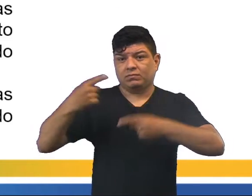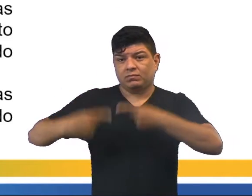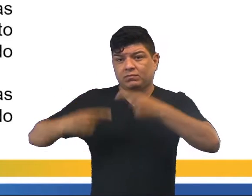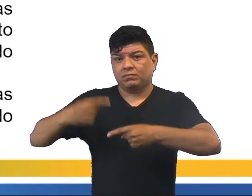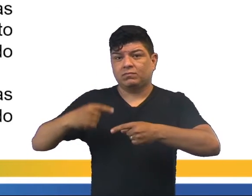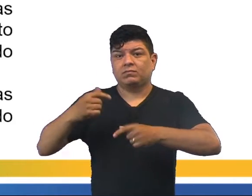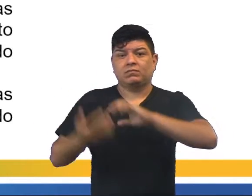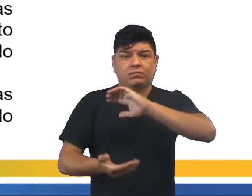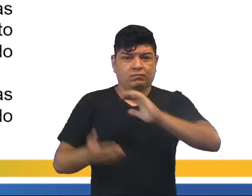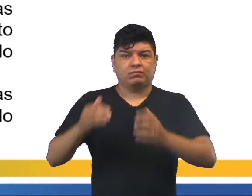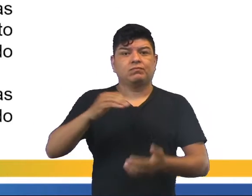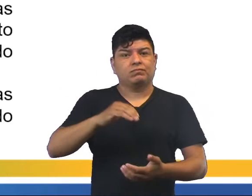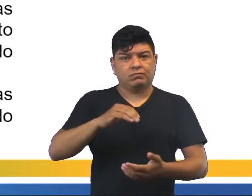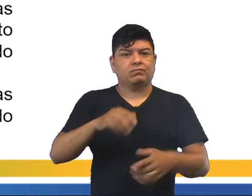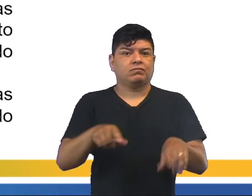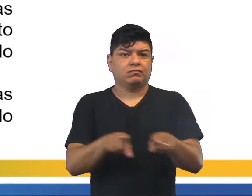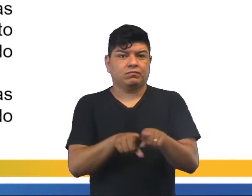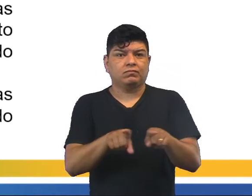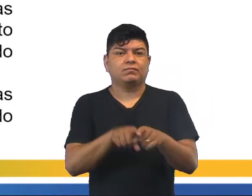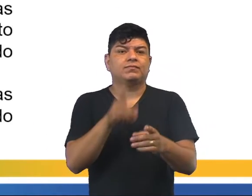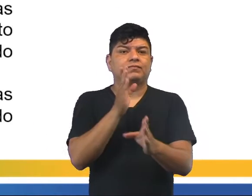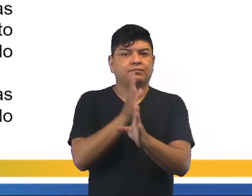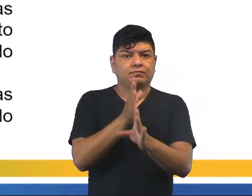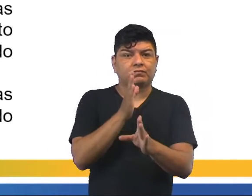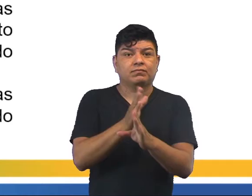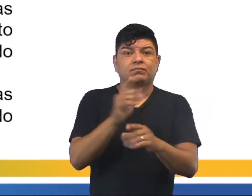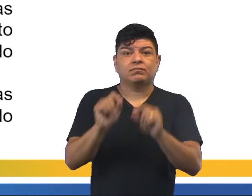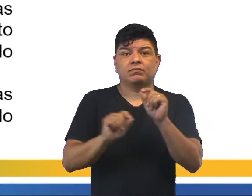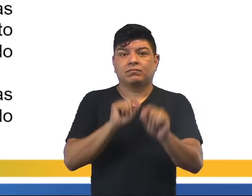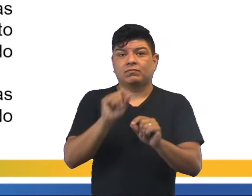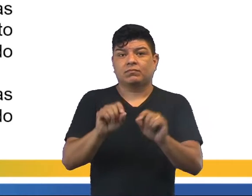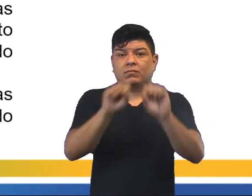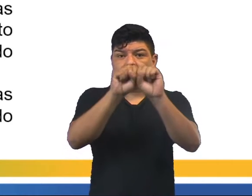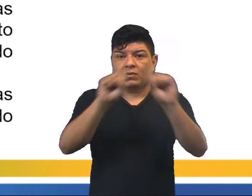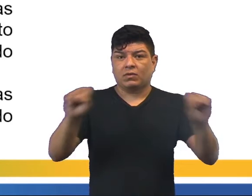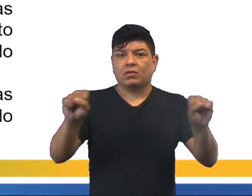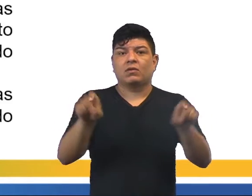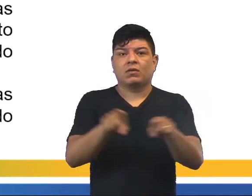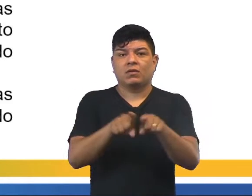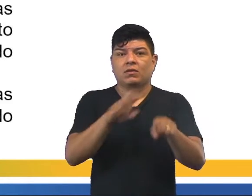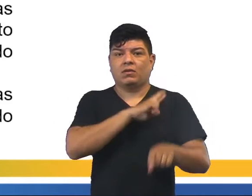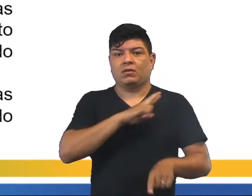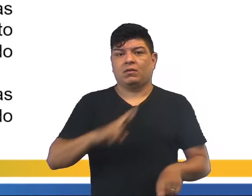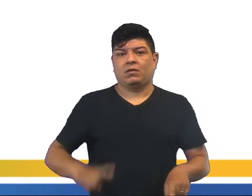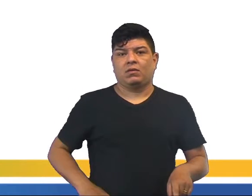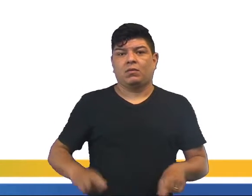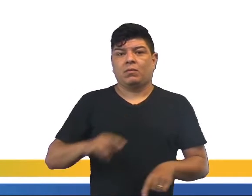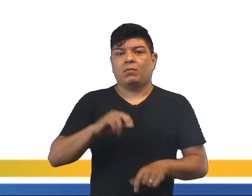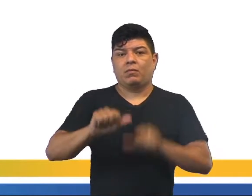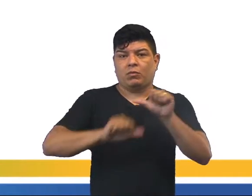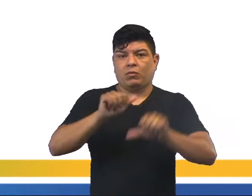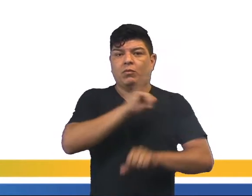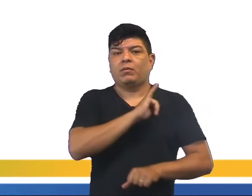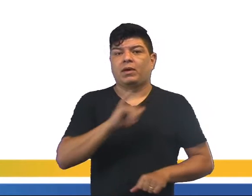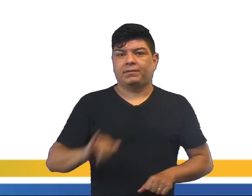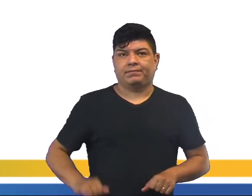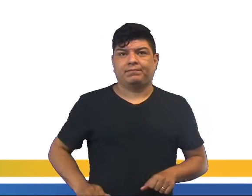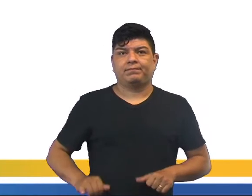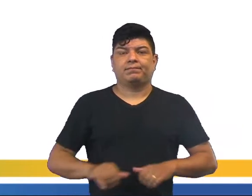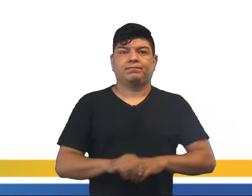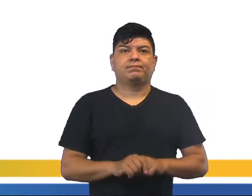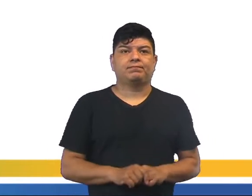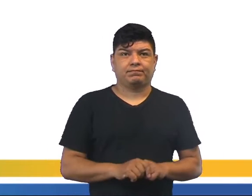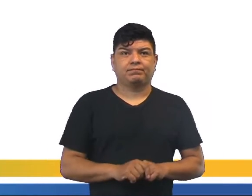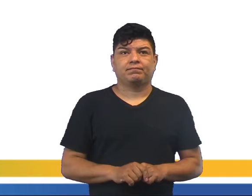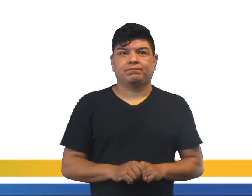e transformações, né, ocasionando a passagem do sistema republicano para o imperial. Bom,